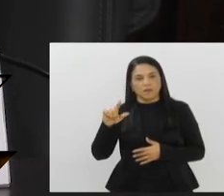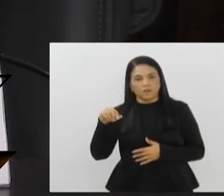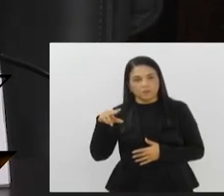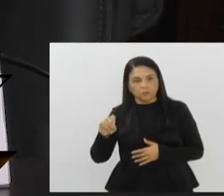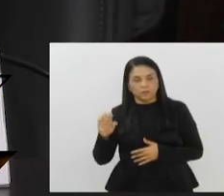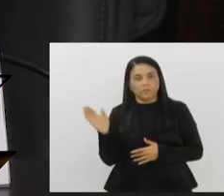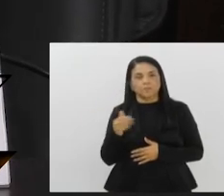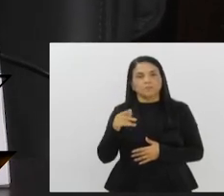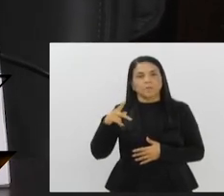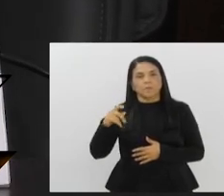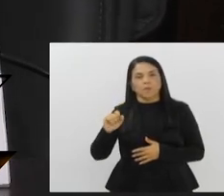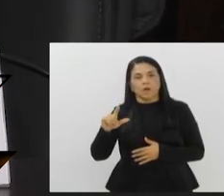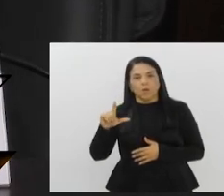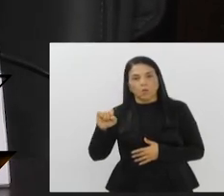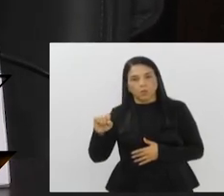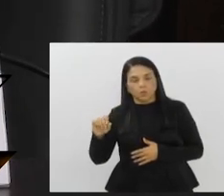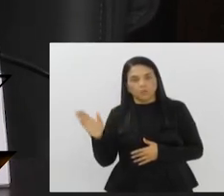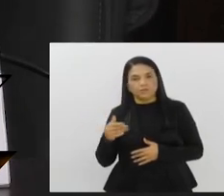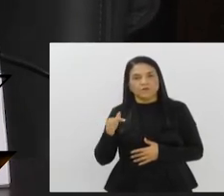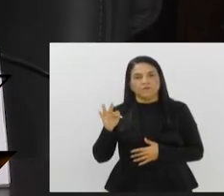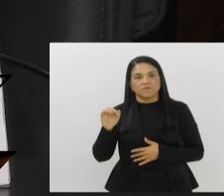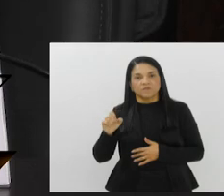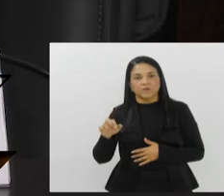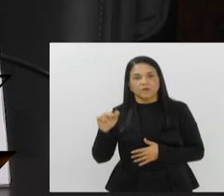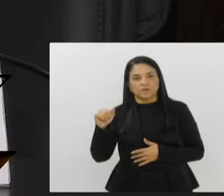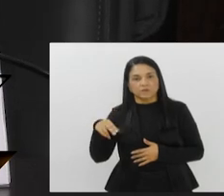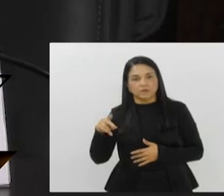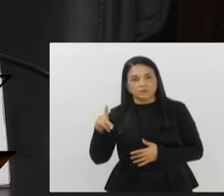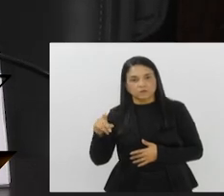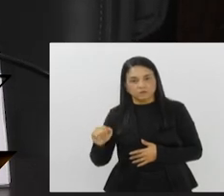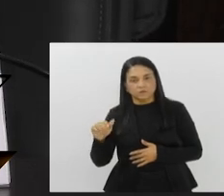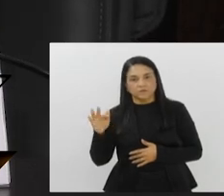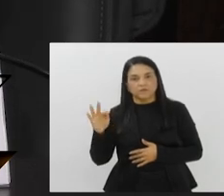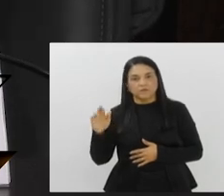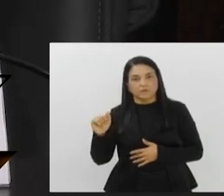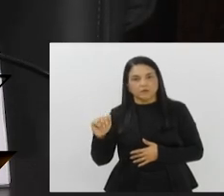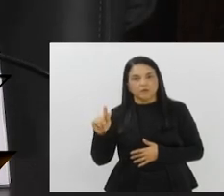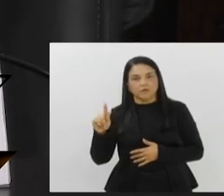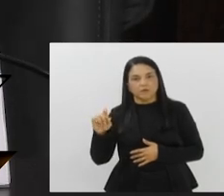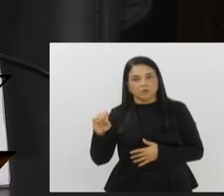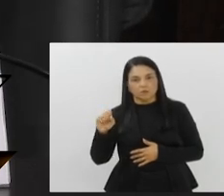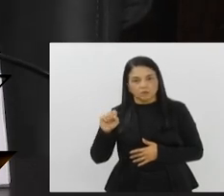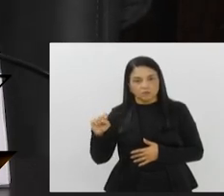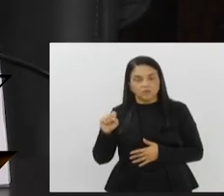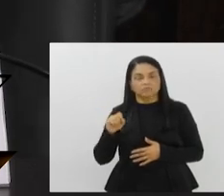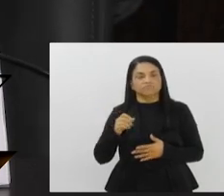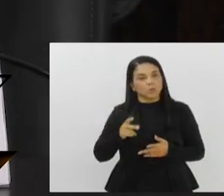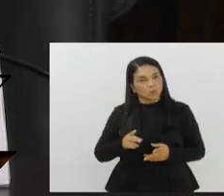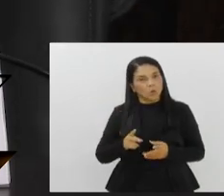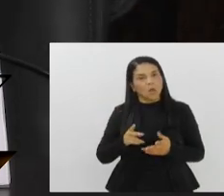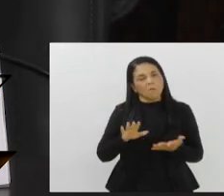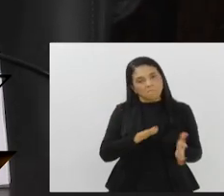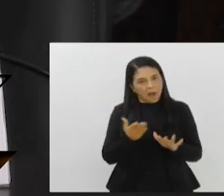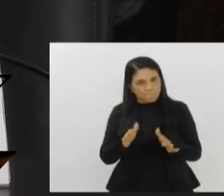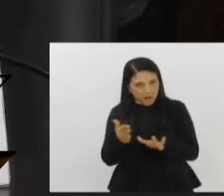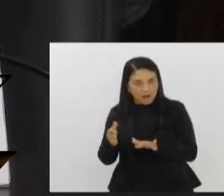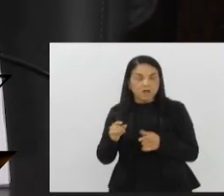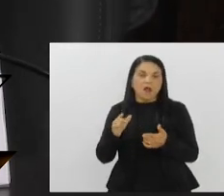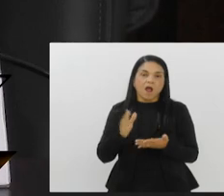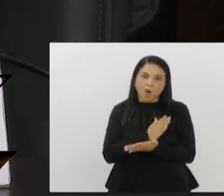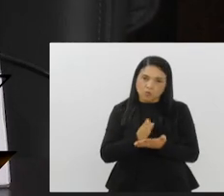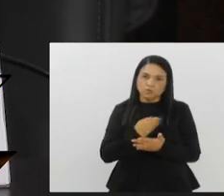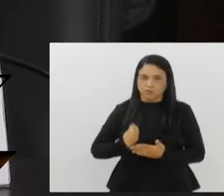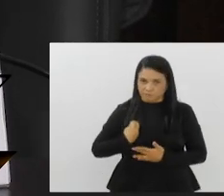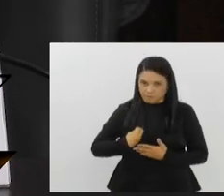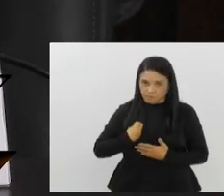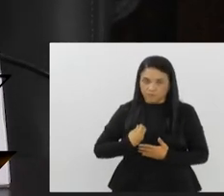gas Fernando Fragoso e outros que ainda por sorte nossa ainda estão presentes conosco como técio